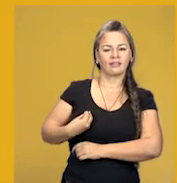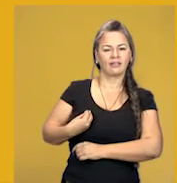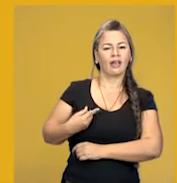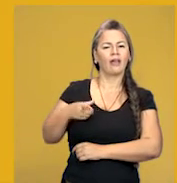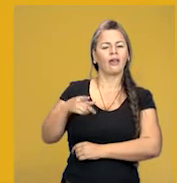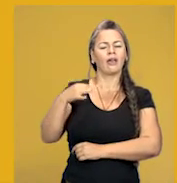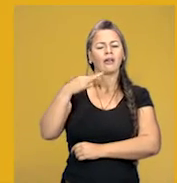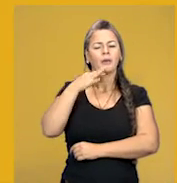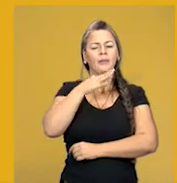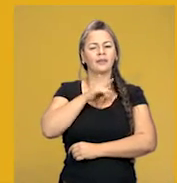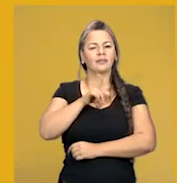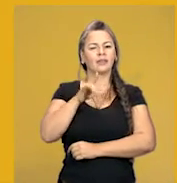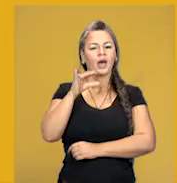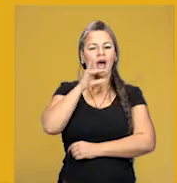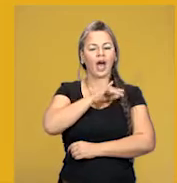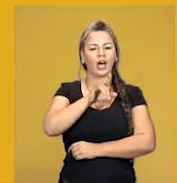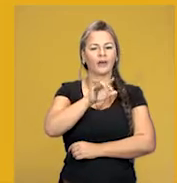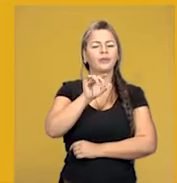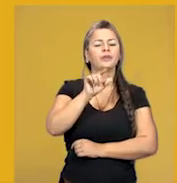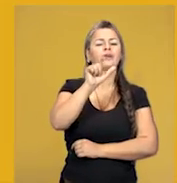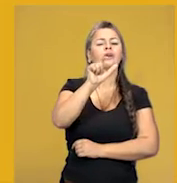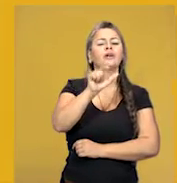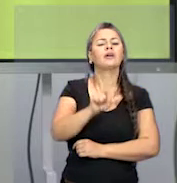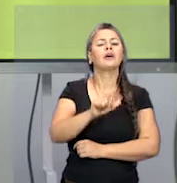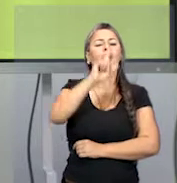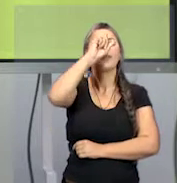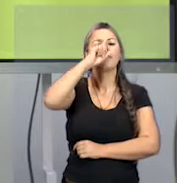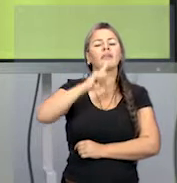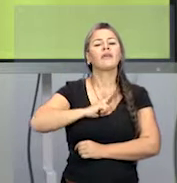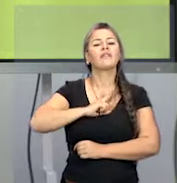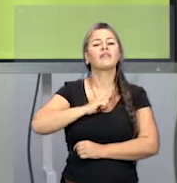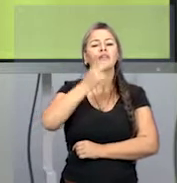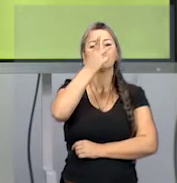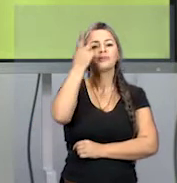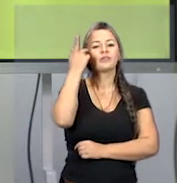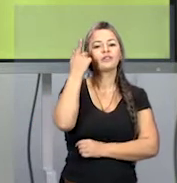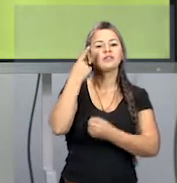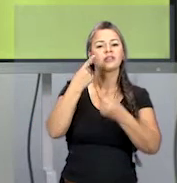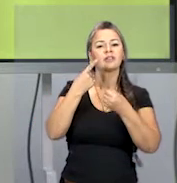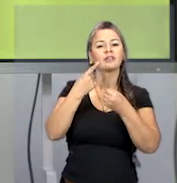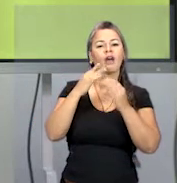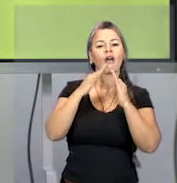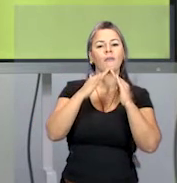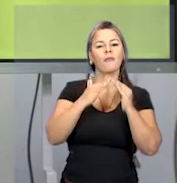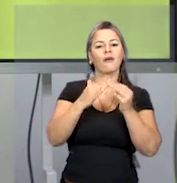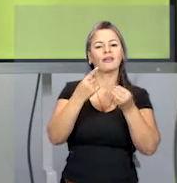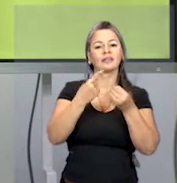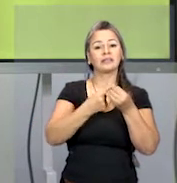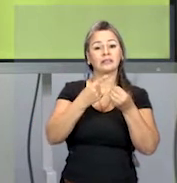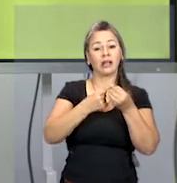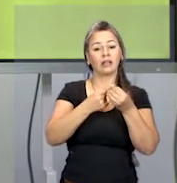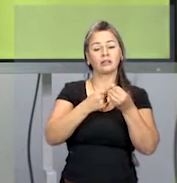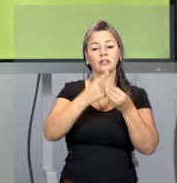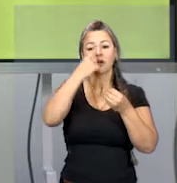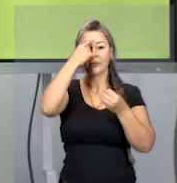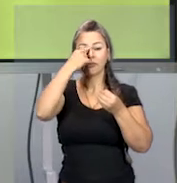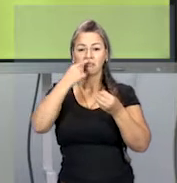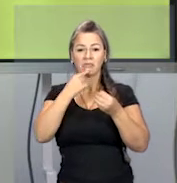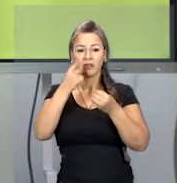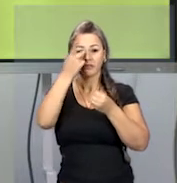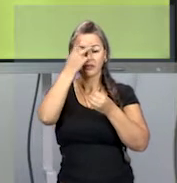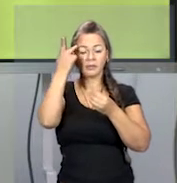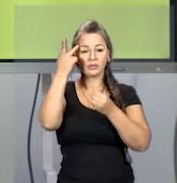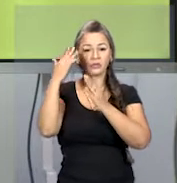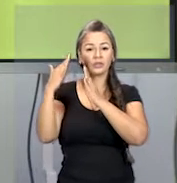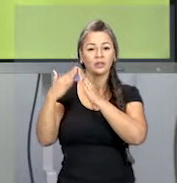cidade grande e das cidades pequenas. Então, se numa cidade grande